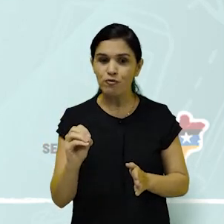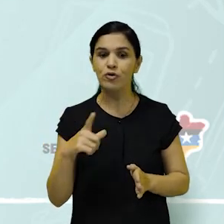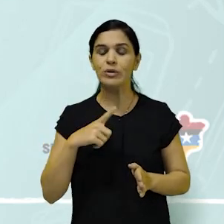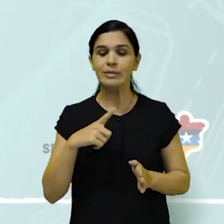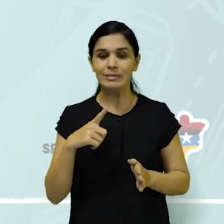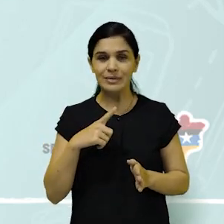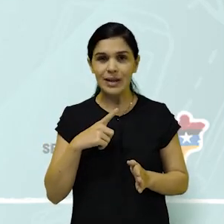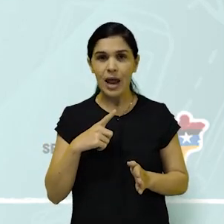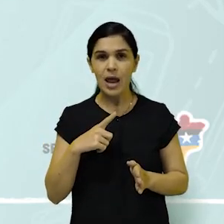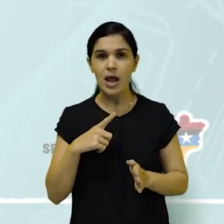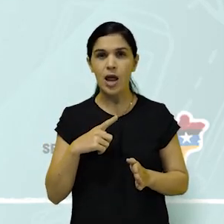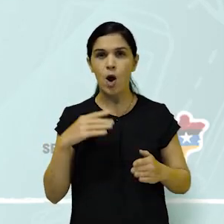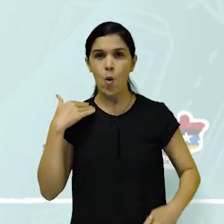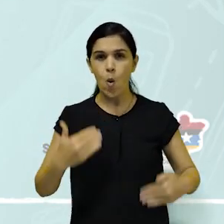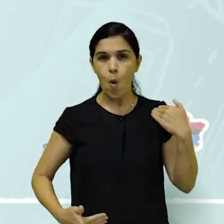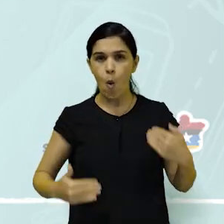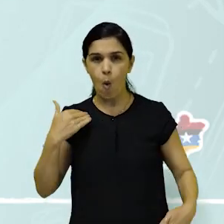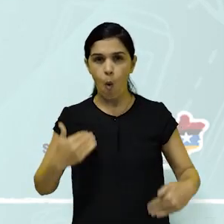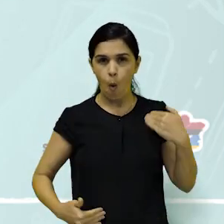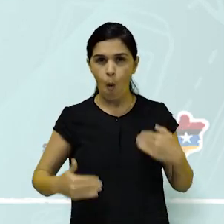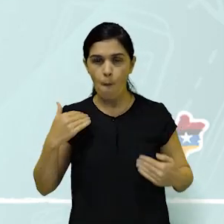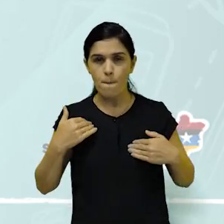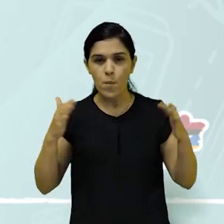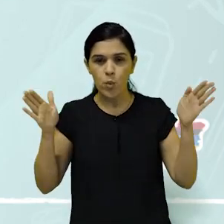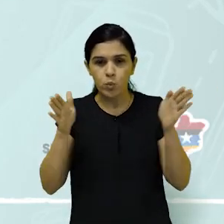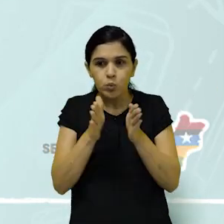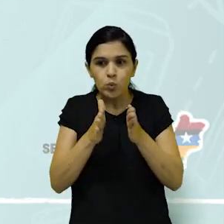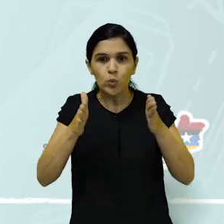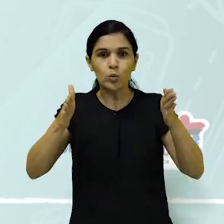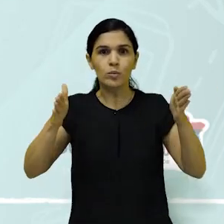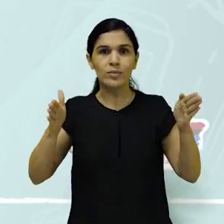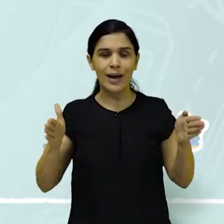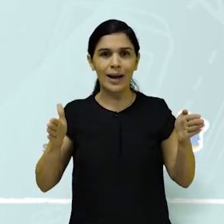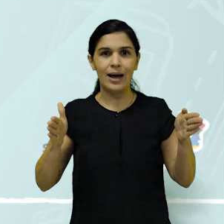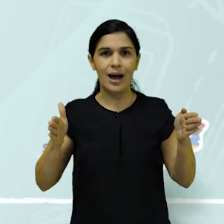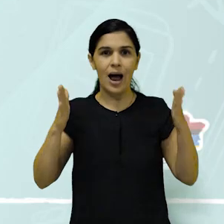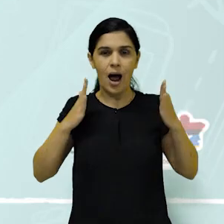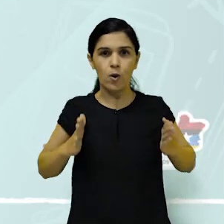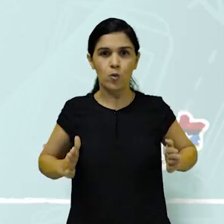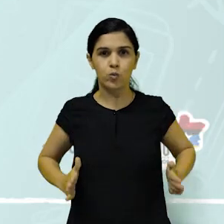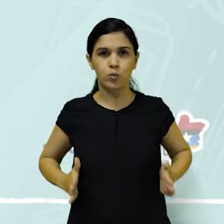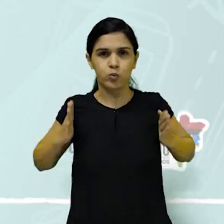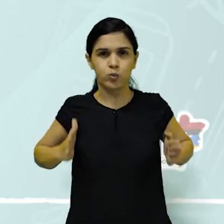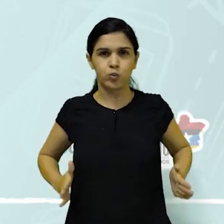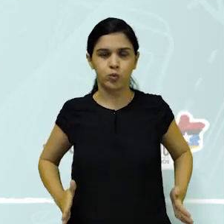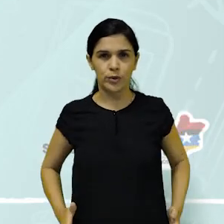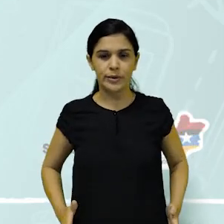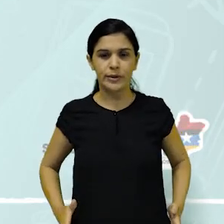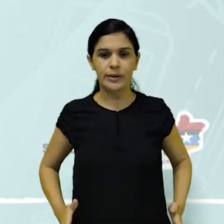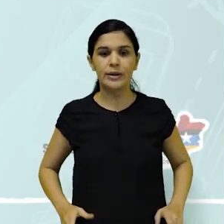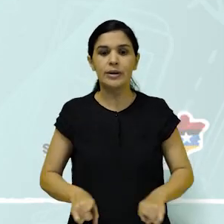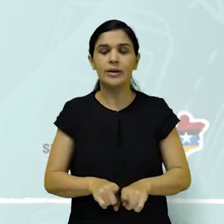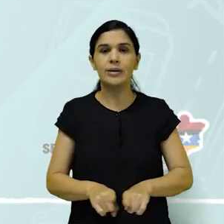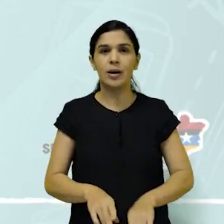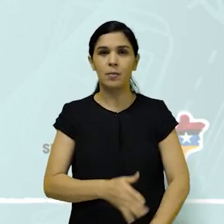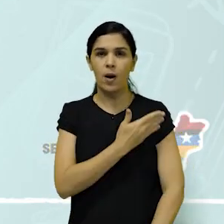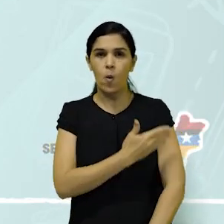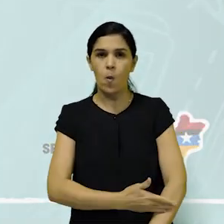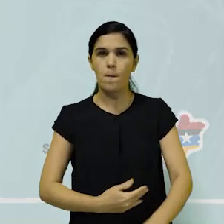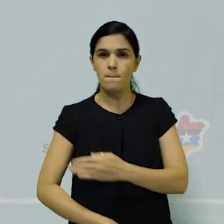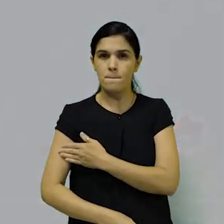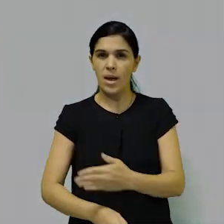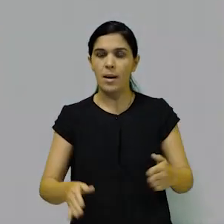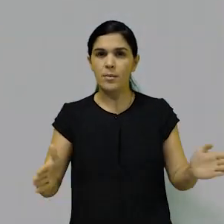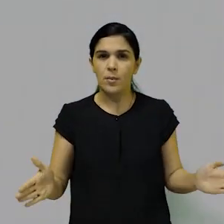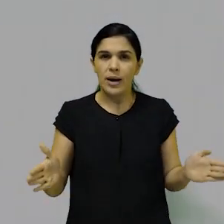largos e membros mais curtos, sendo conhecidos por ganhar peso com alguma facilidade, pois o seu metabolismo